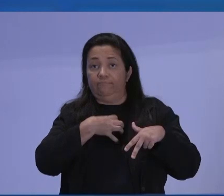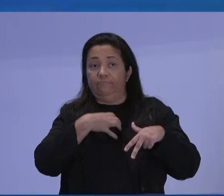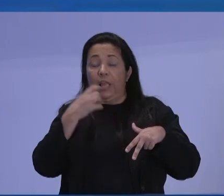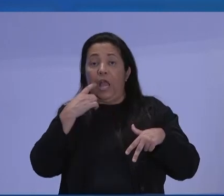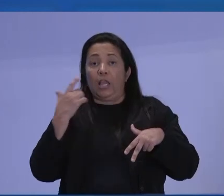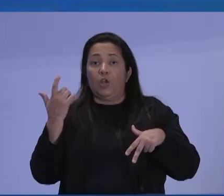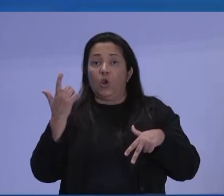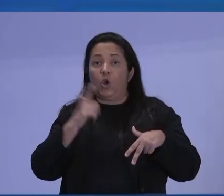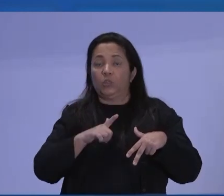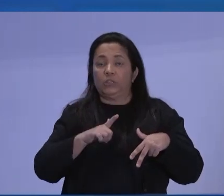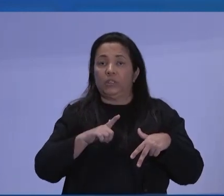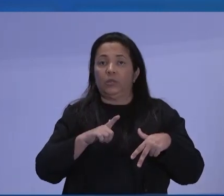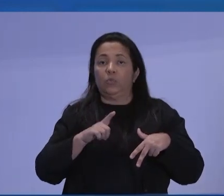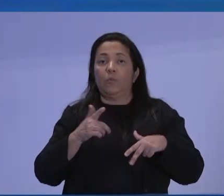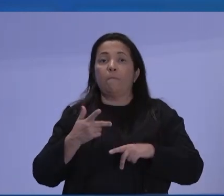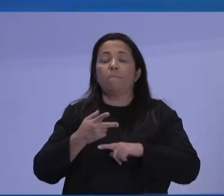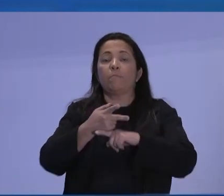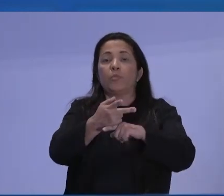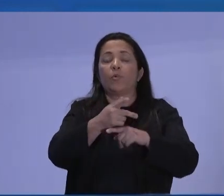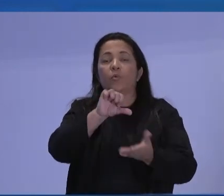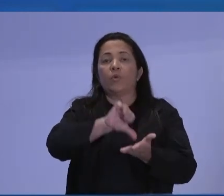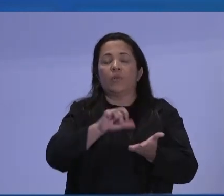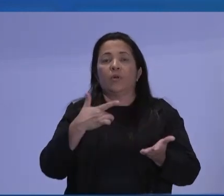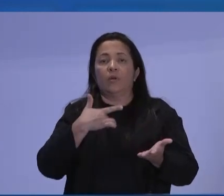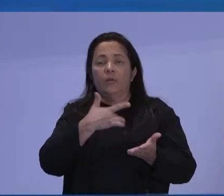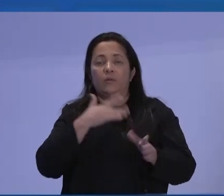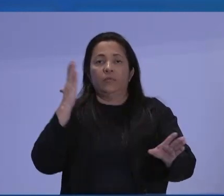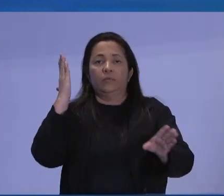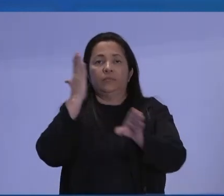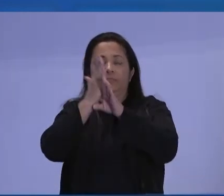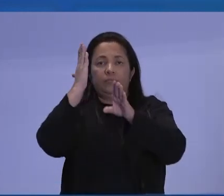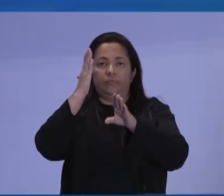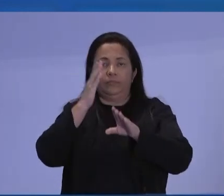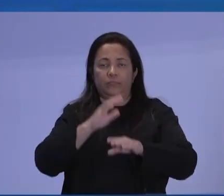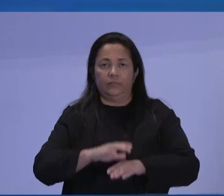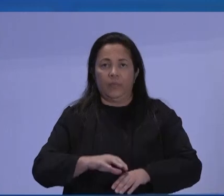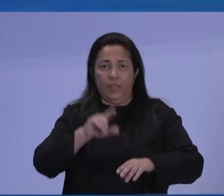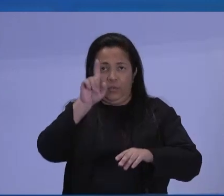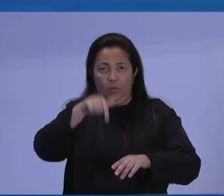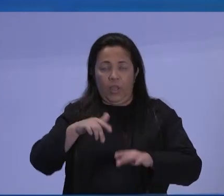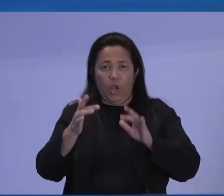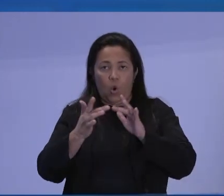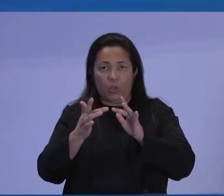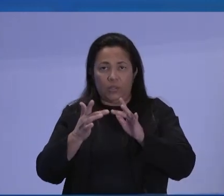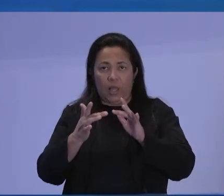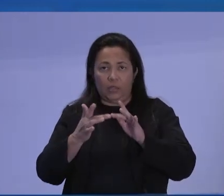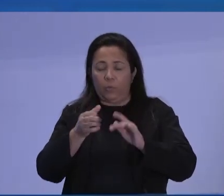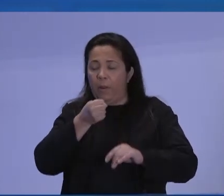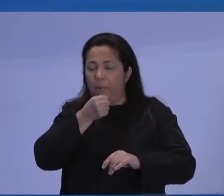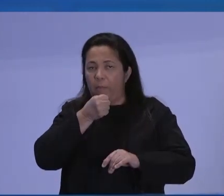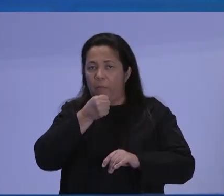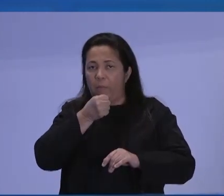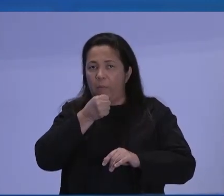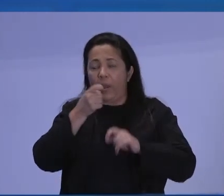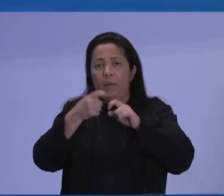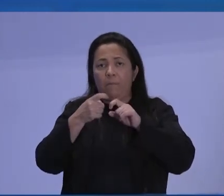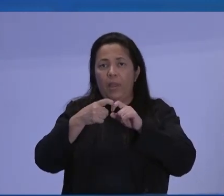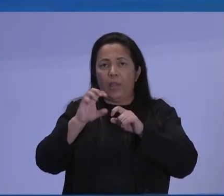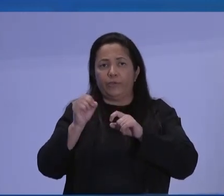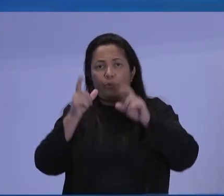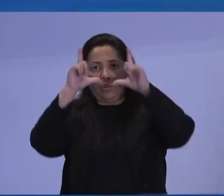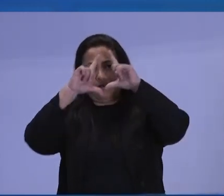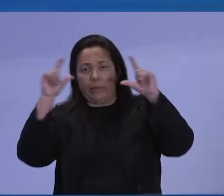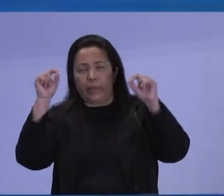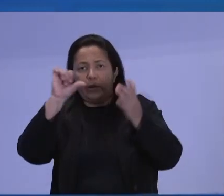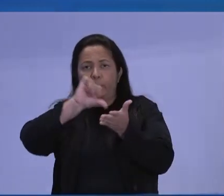ao diagnóstico. Então, esse número de diagnósticos por contato, essa proporção que tem aumentado, e vou explicar para vocês o que